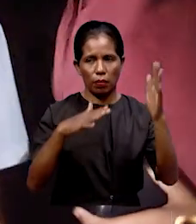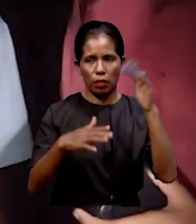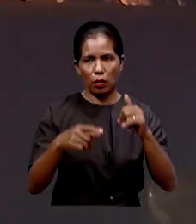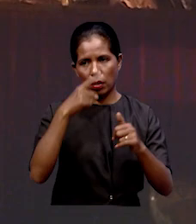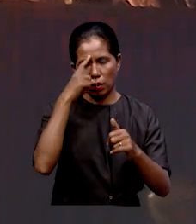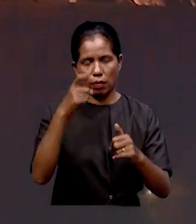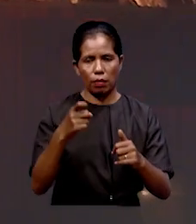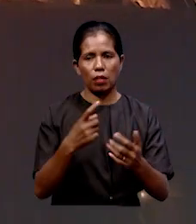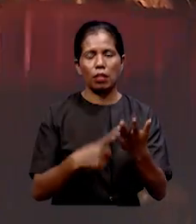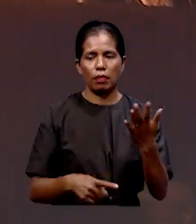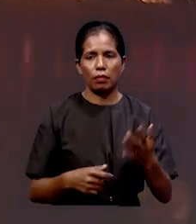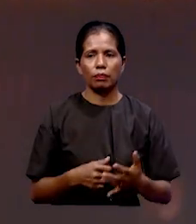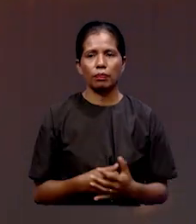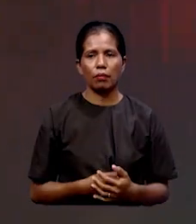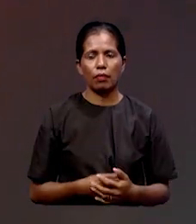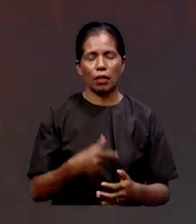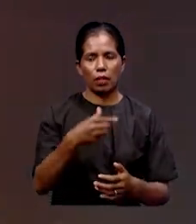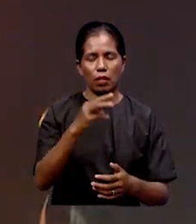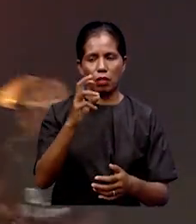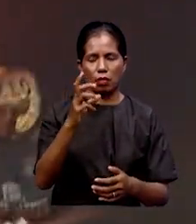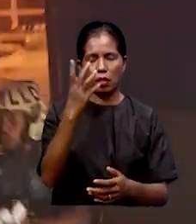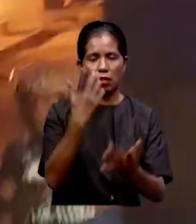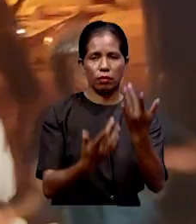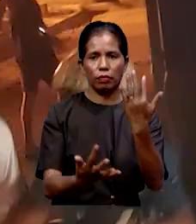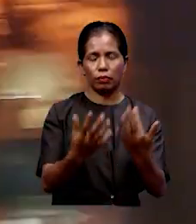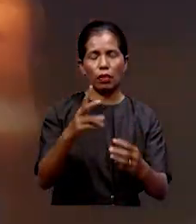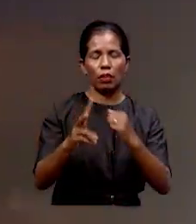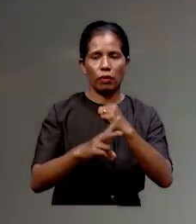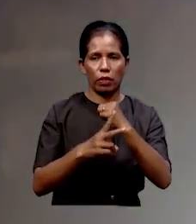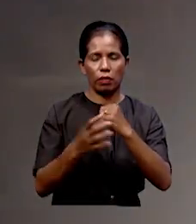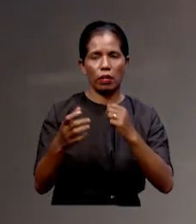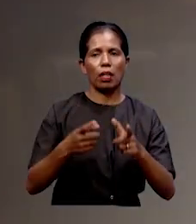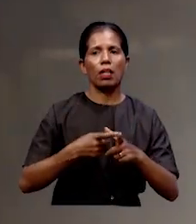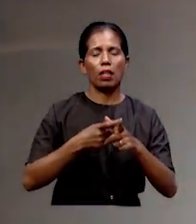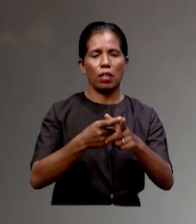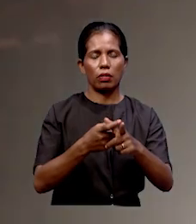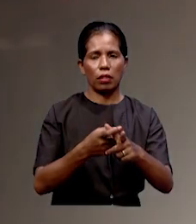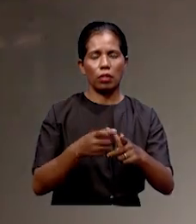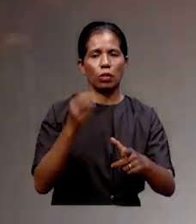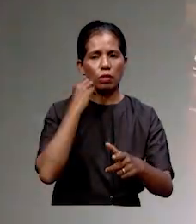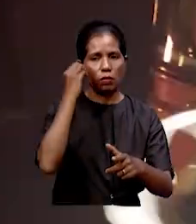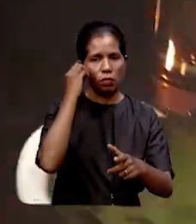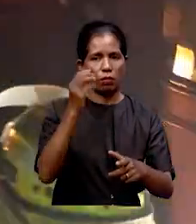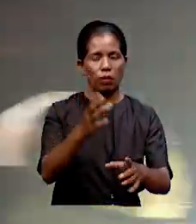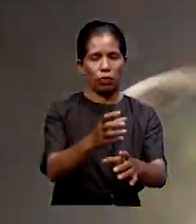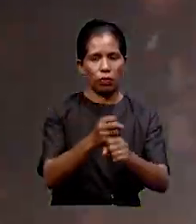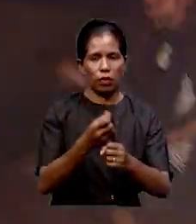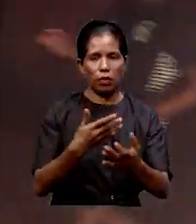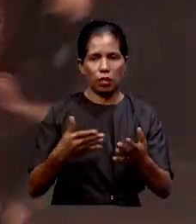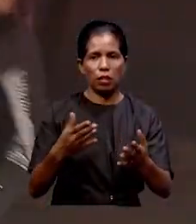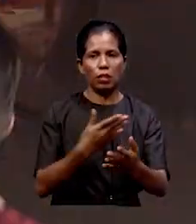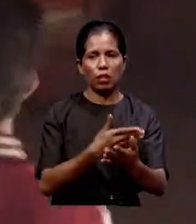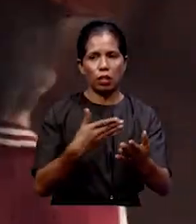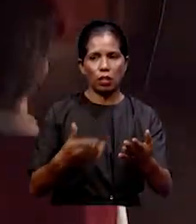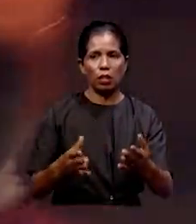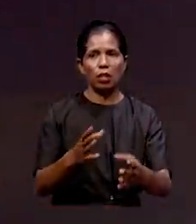é, Jemen observa kata incendio ne vítima sira halai sai husi umalaran balung konsege lori sai sirne sasan no balung